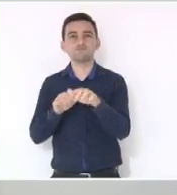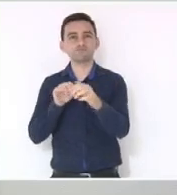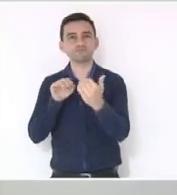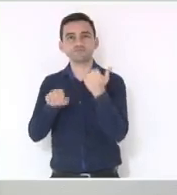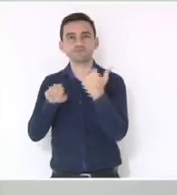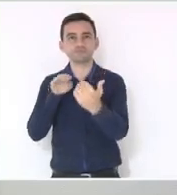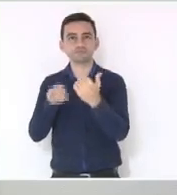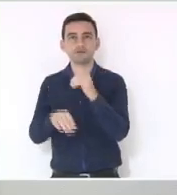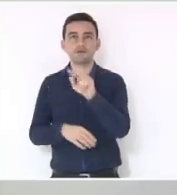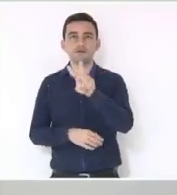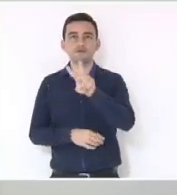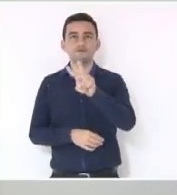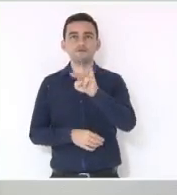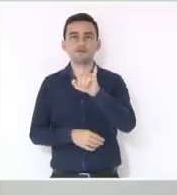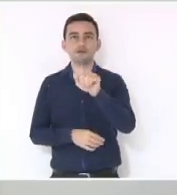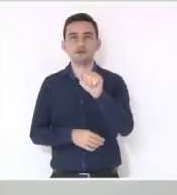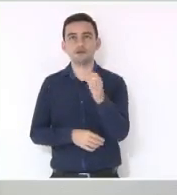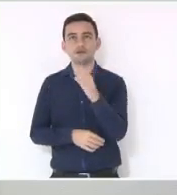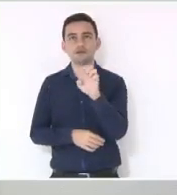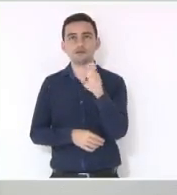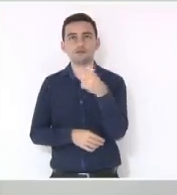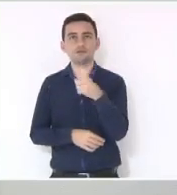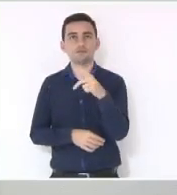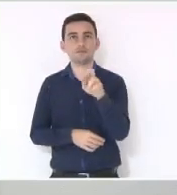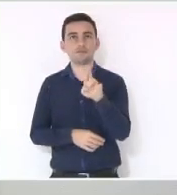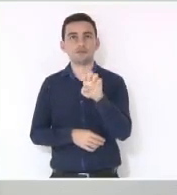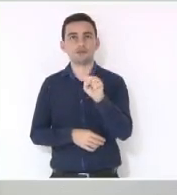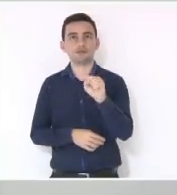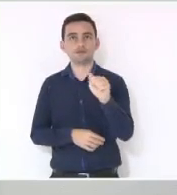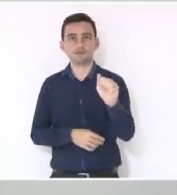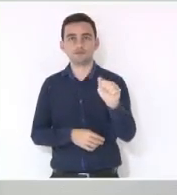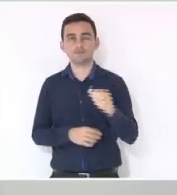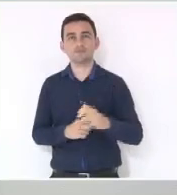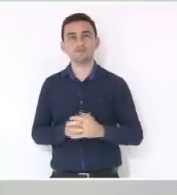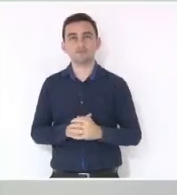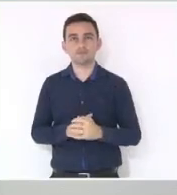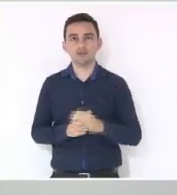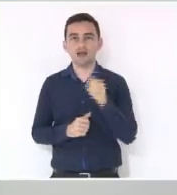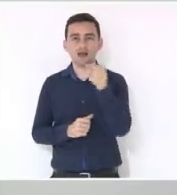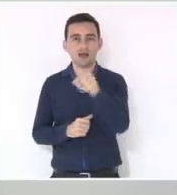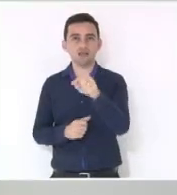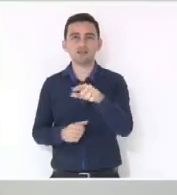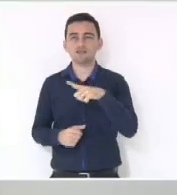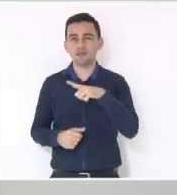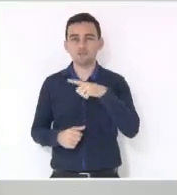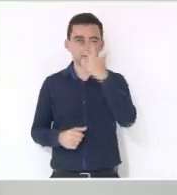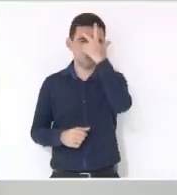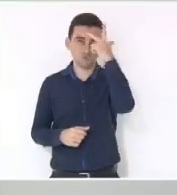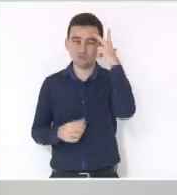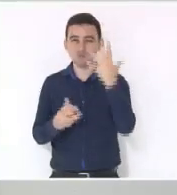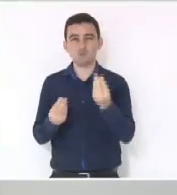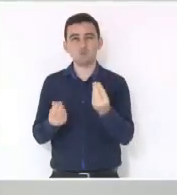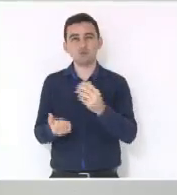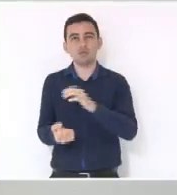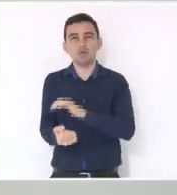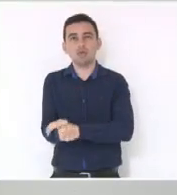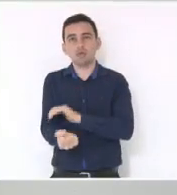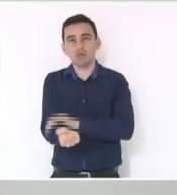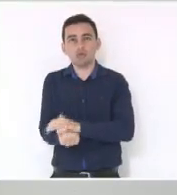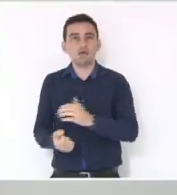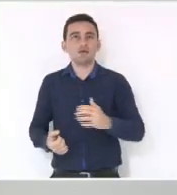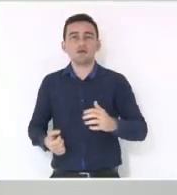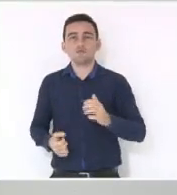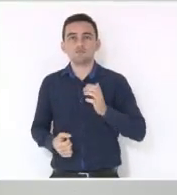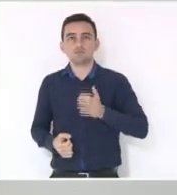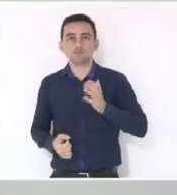é a razão de infarto, de um monte de problema, de pressão alta, porque